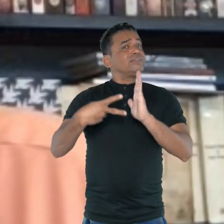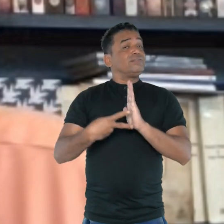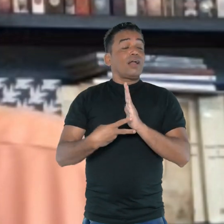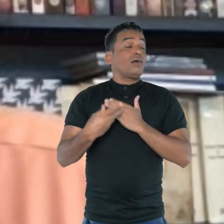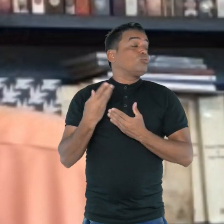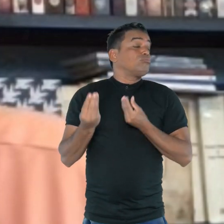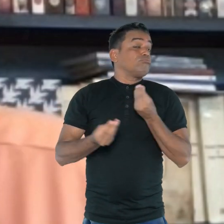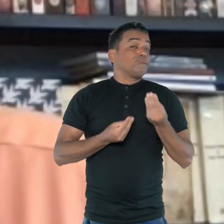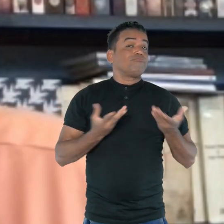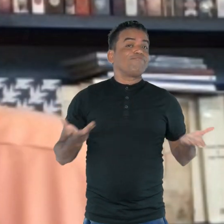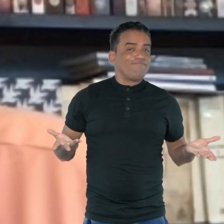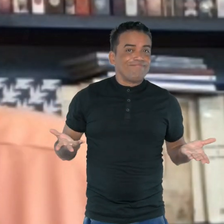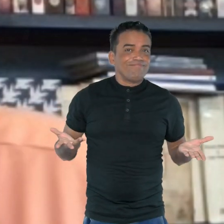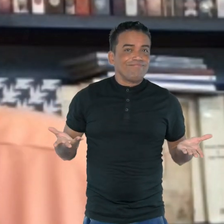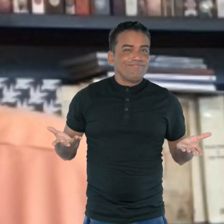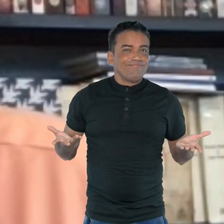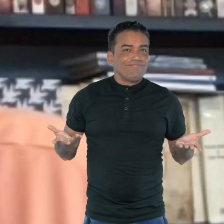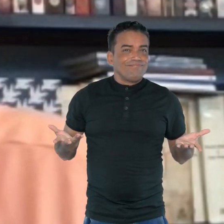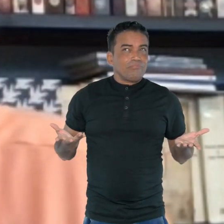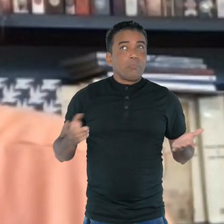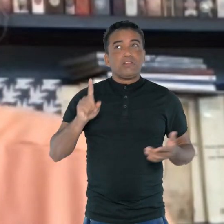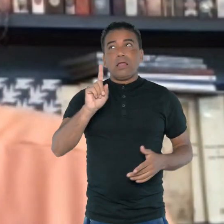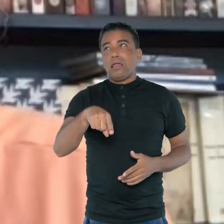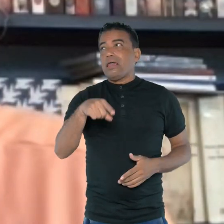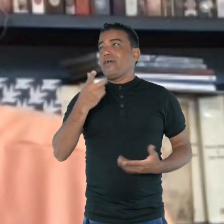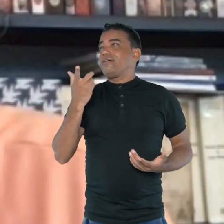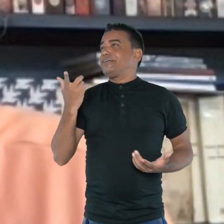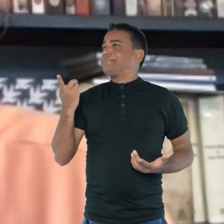significado de